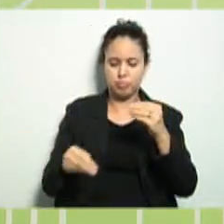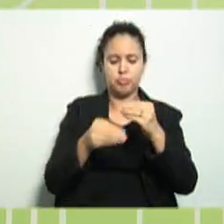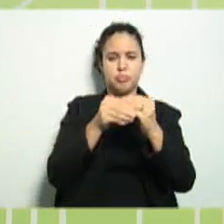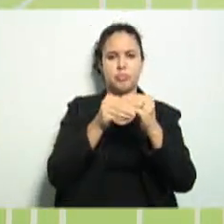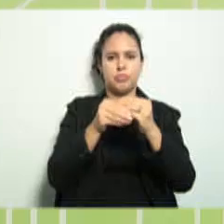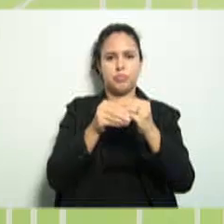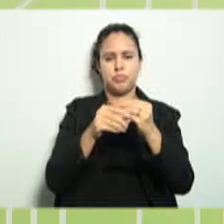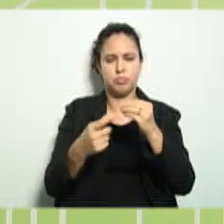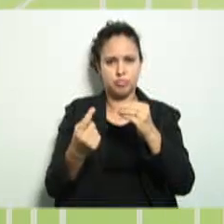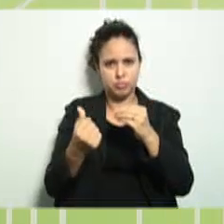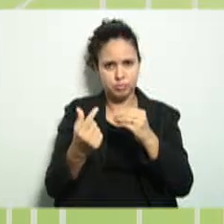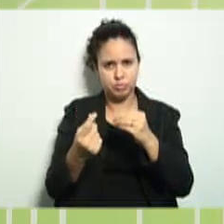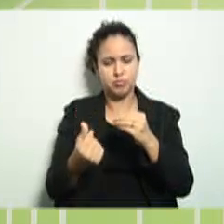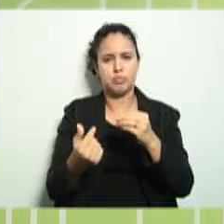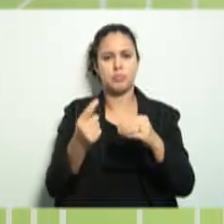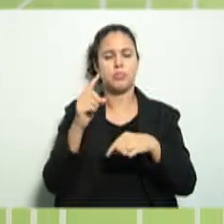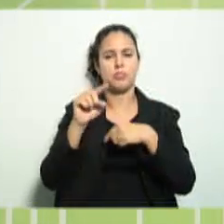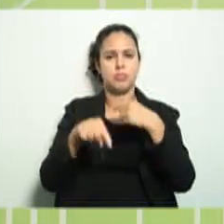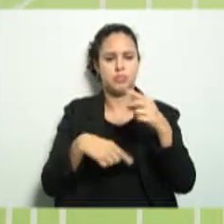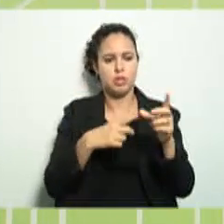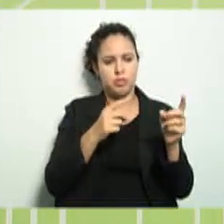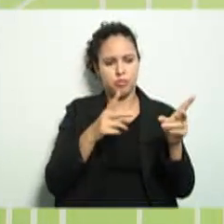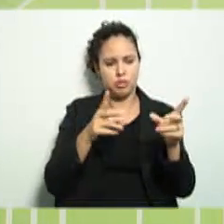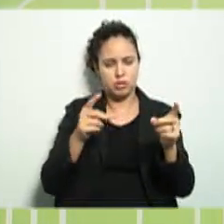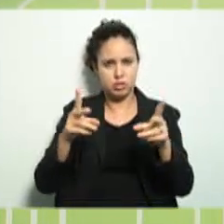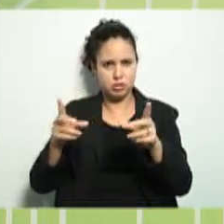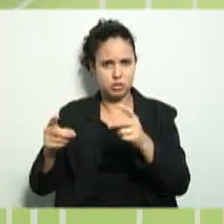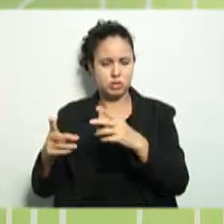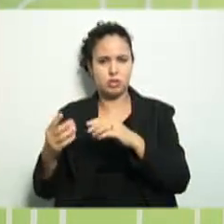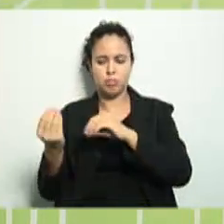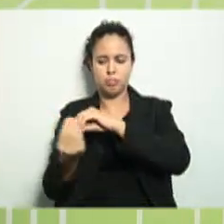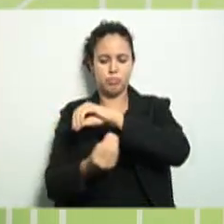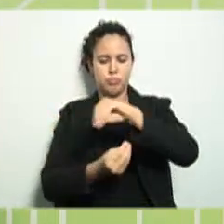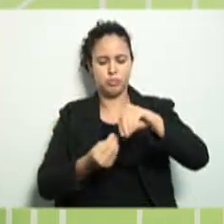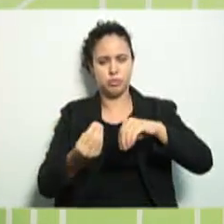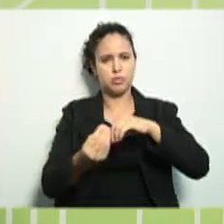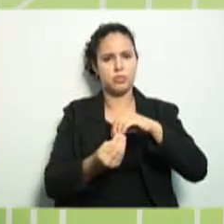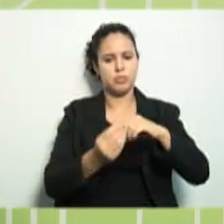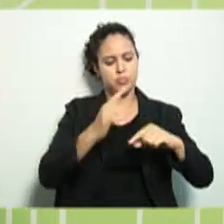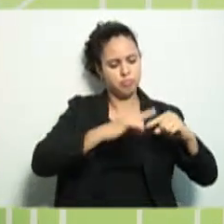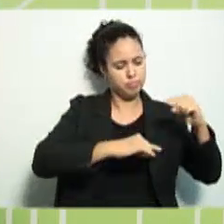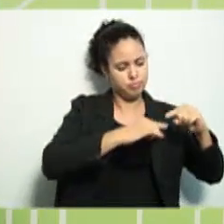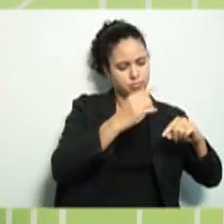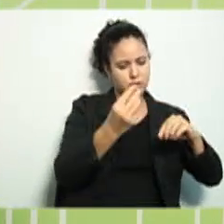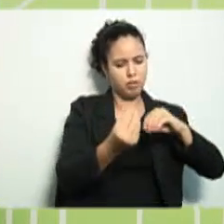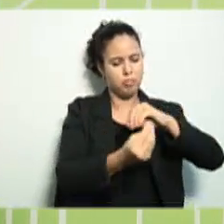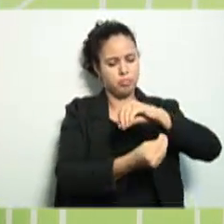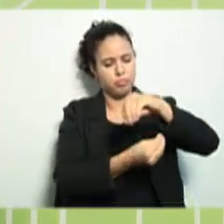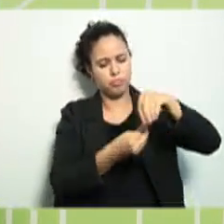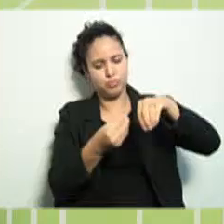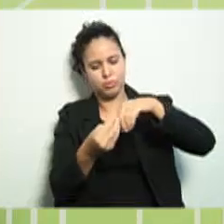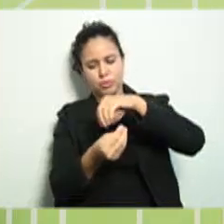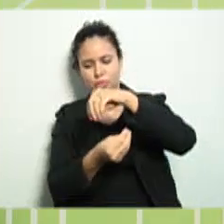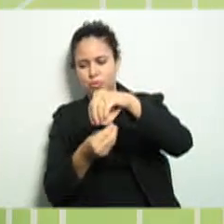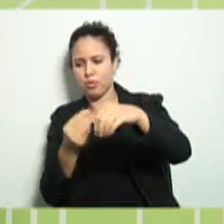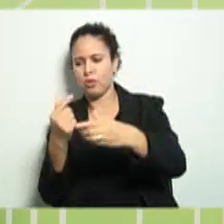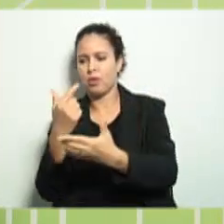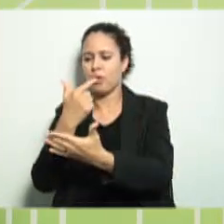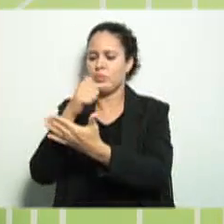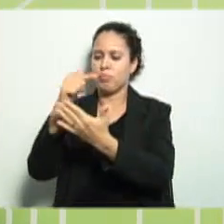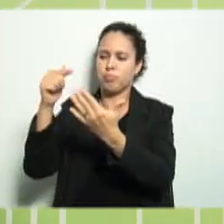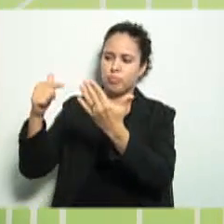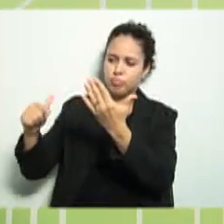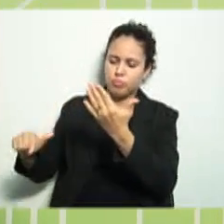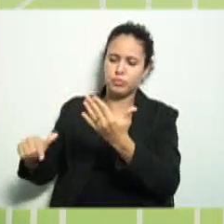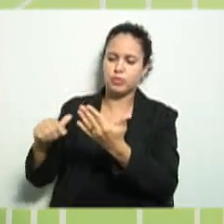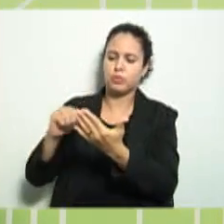está beneficiando um produto que saiu da sua matéria bruta e se transformou no produto beneficiado. Isso se dá na indústria,